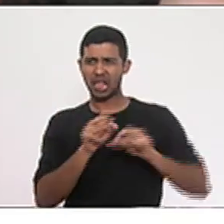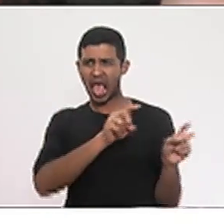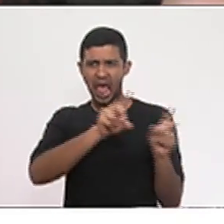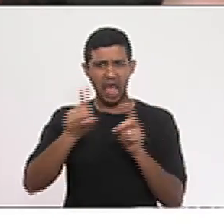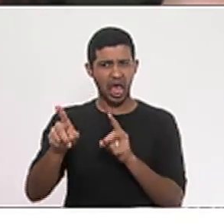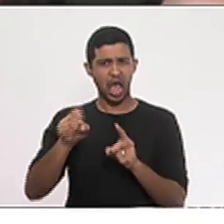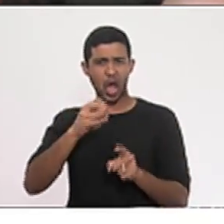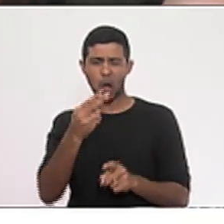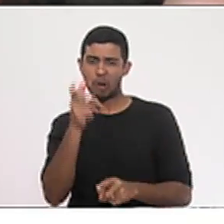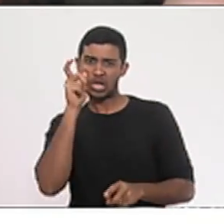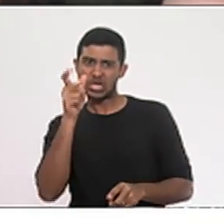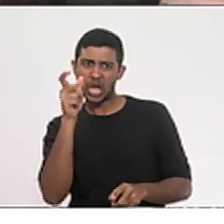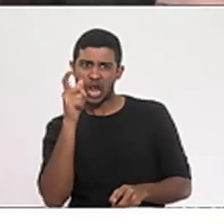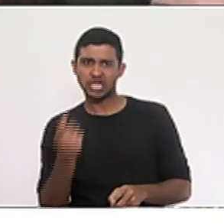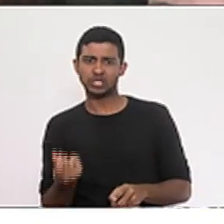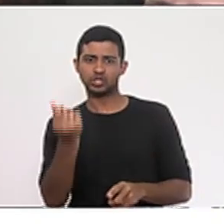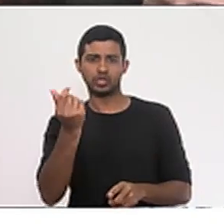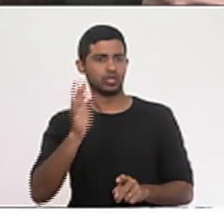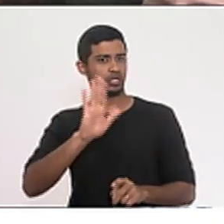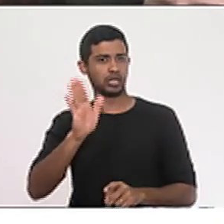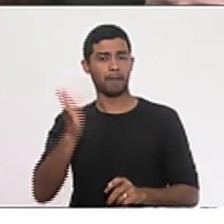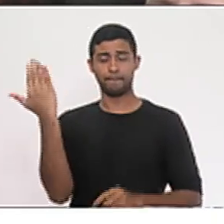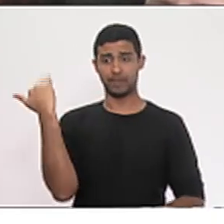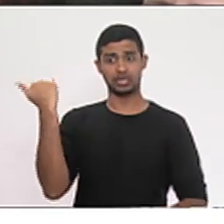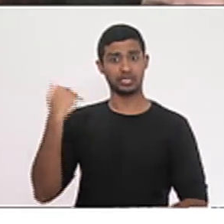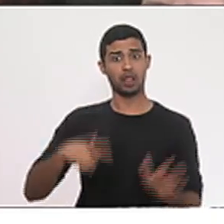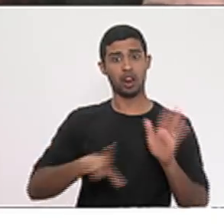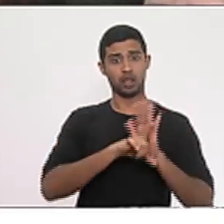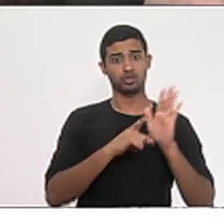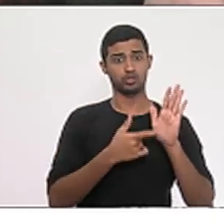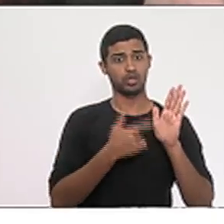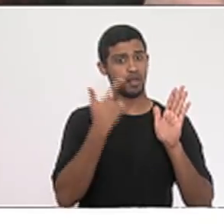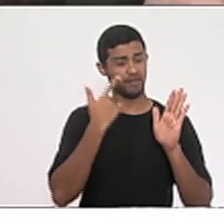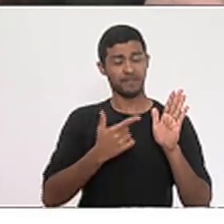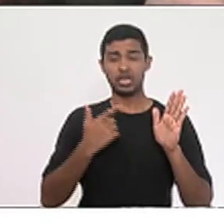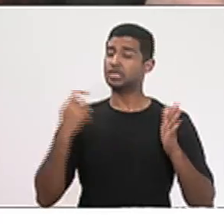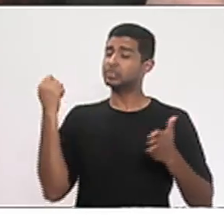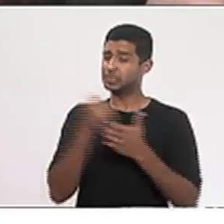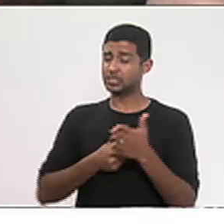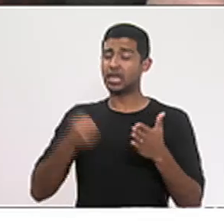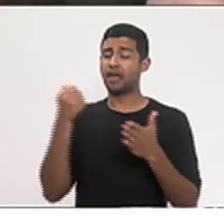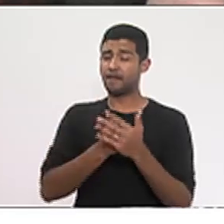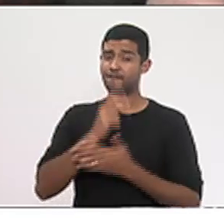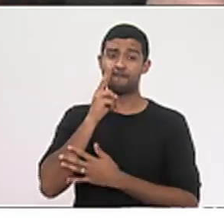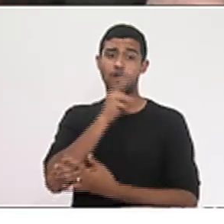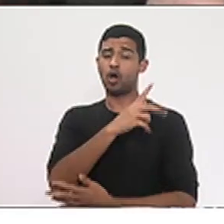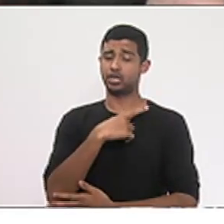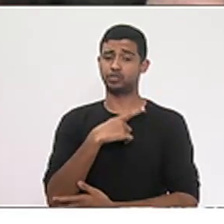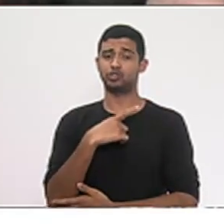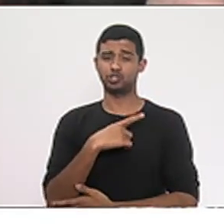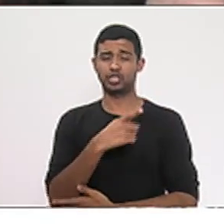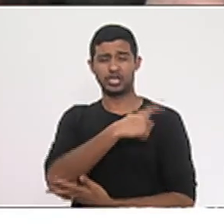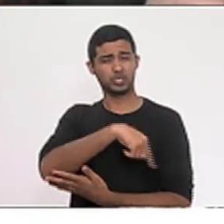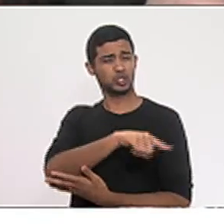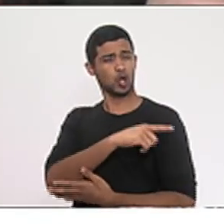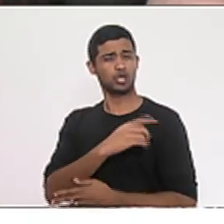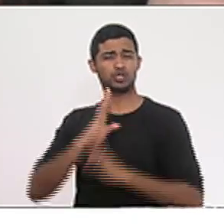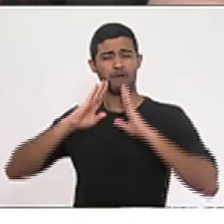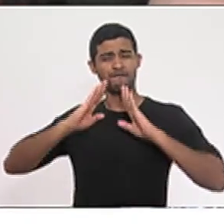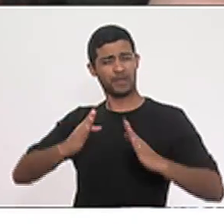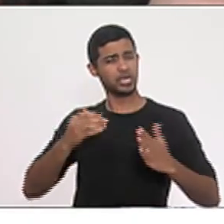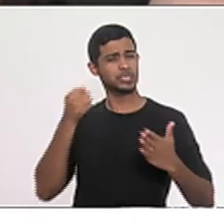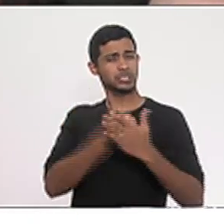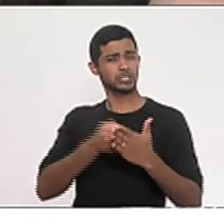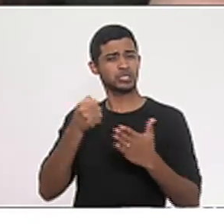dos interesses do capital. Na legislatura passada, foi uma grande luta, travamos uma grande luta, enfrentando